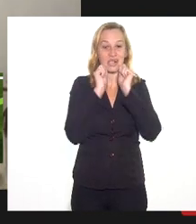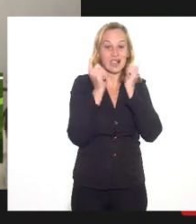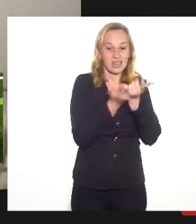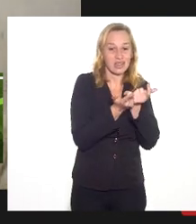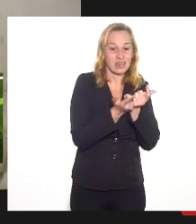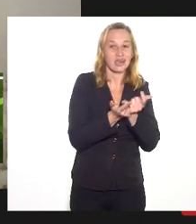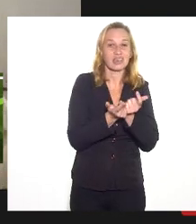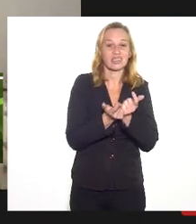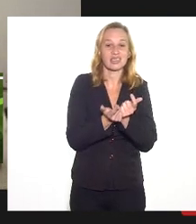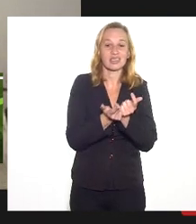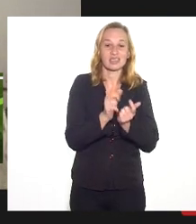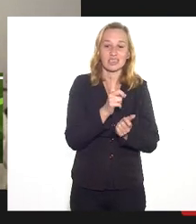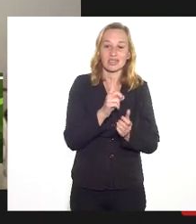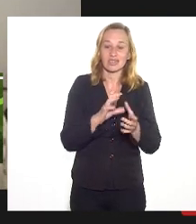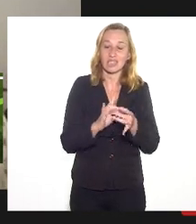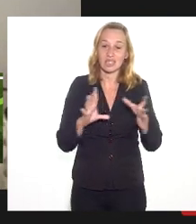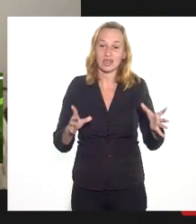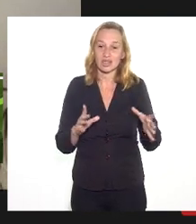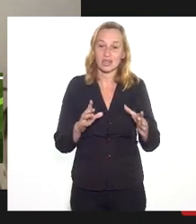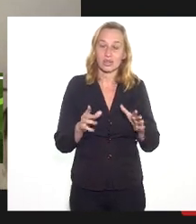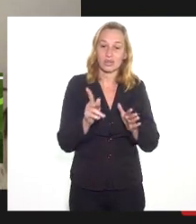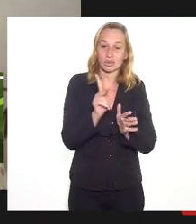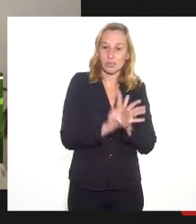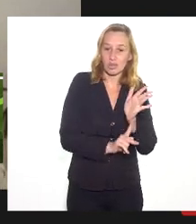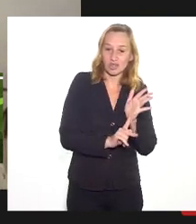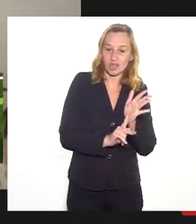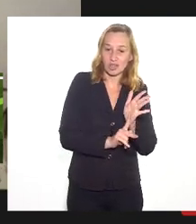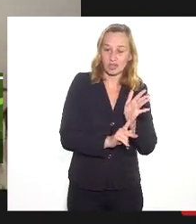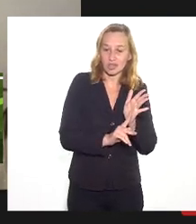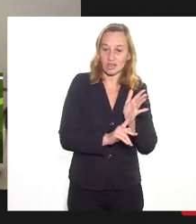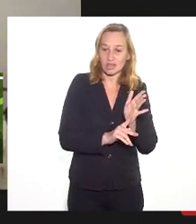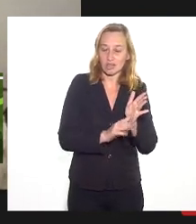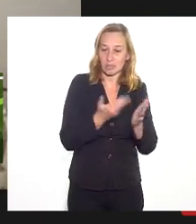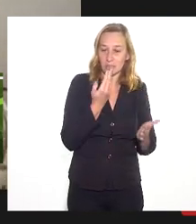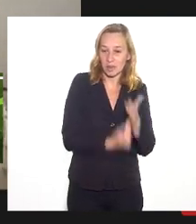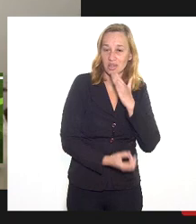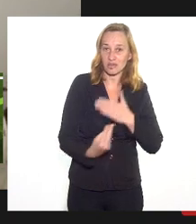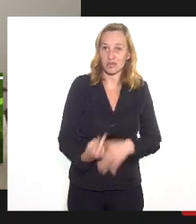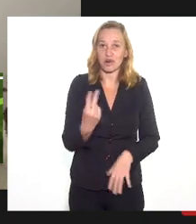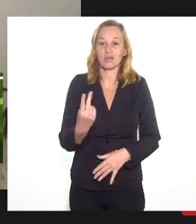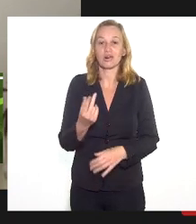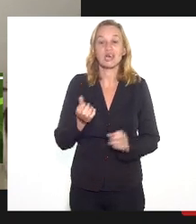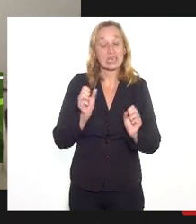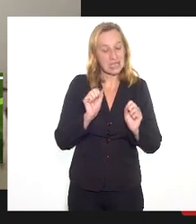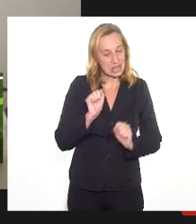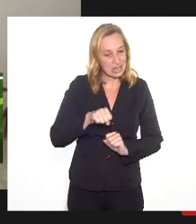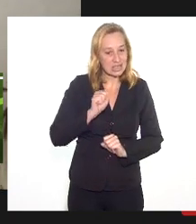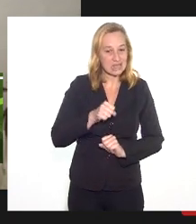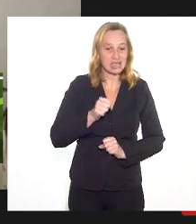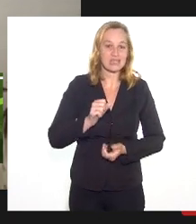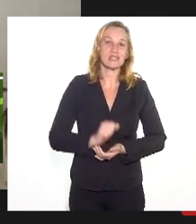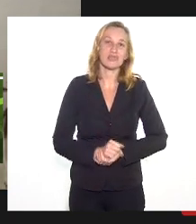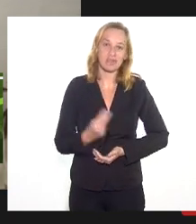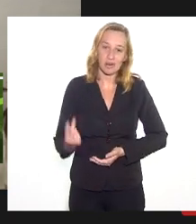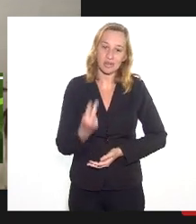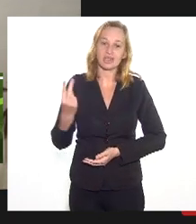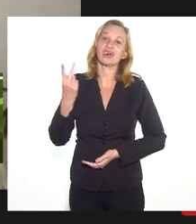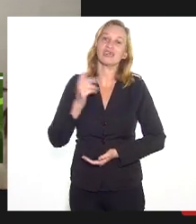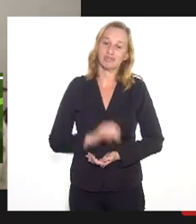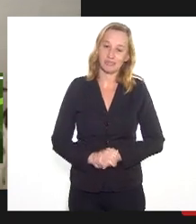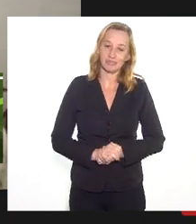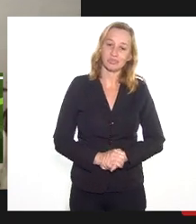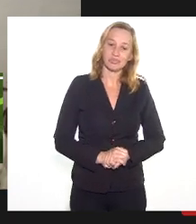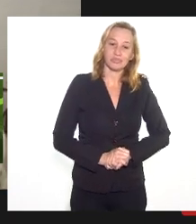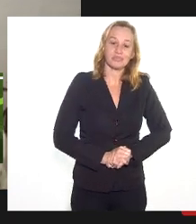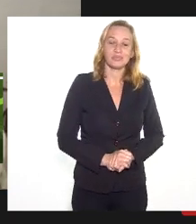gente não deixe que o projeto seja descaracterizado, que o projeto seja de fato isso que espera